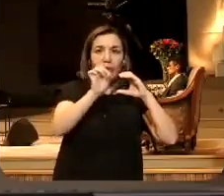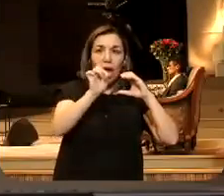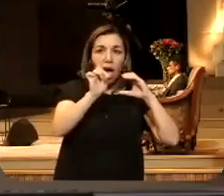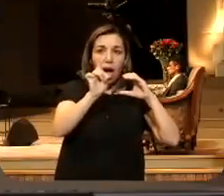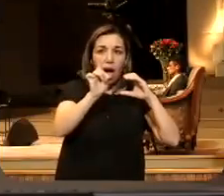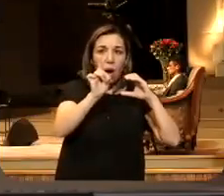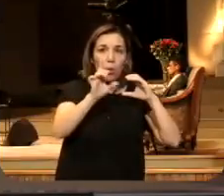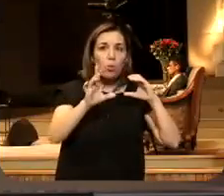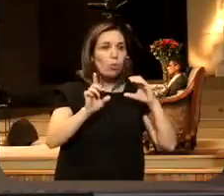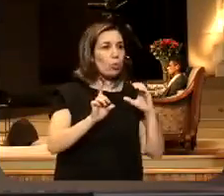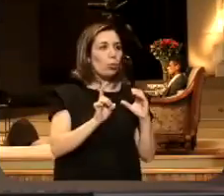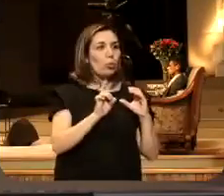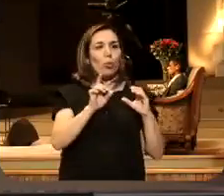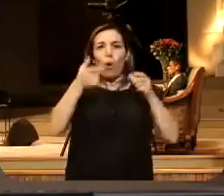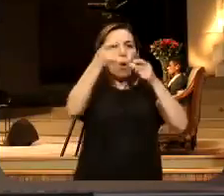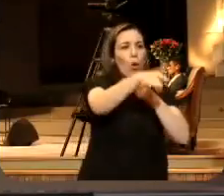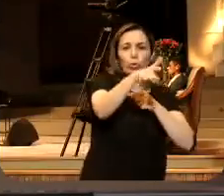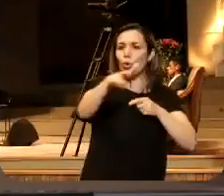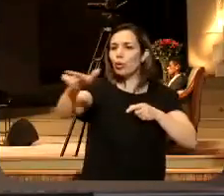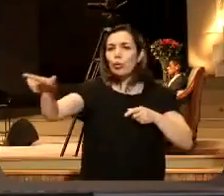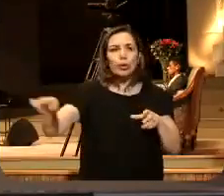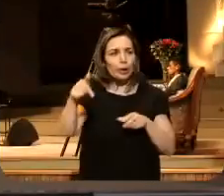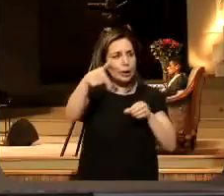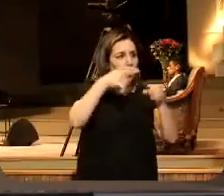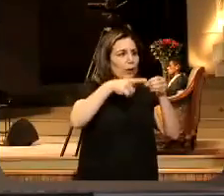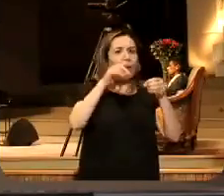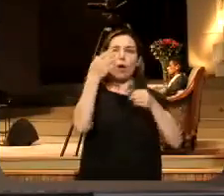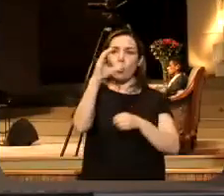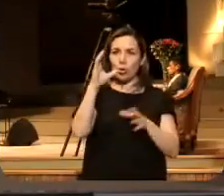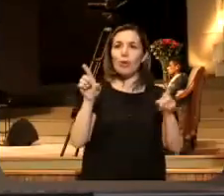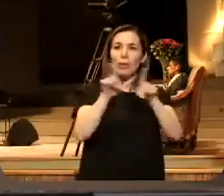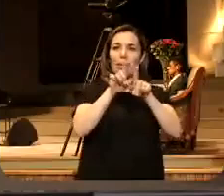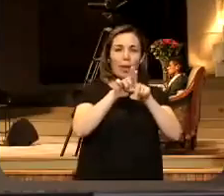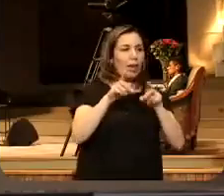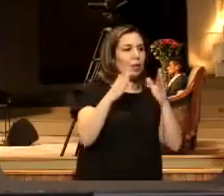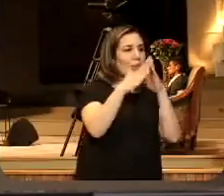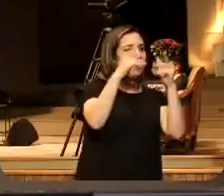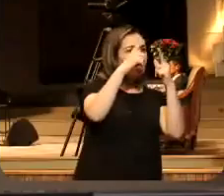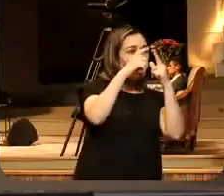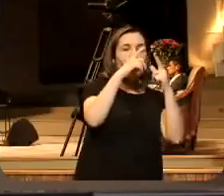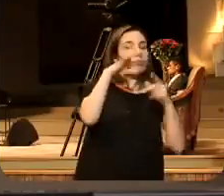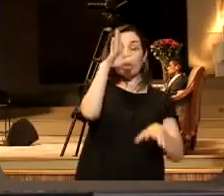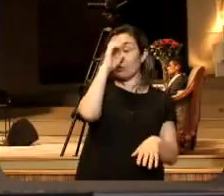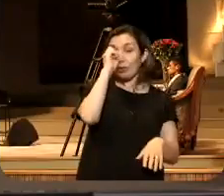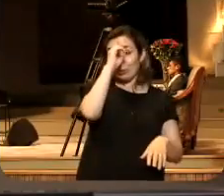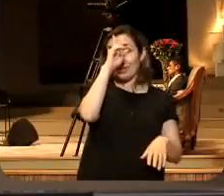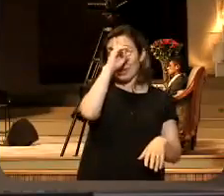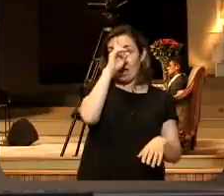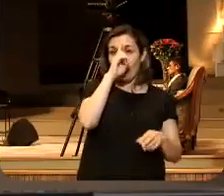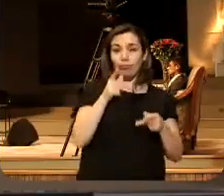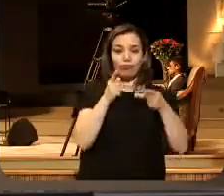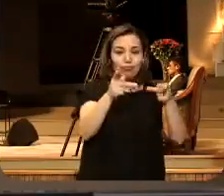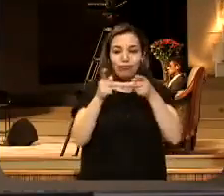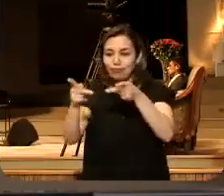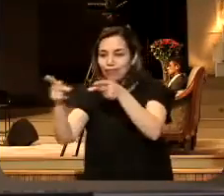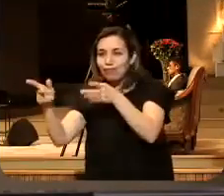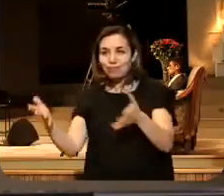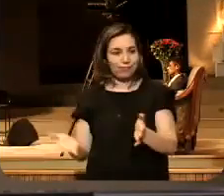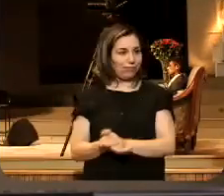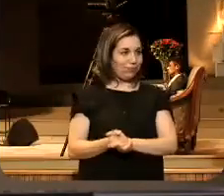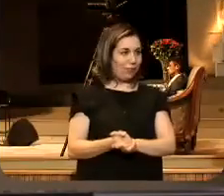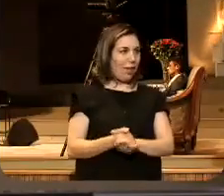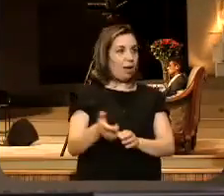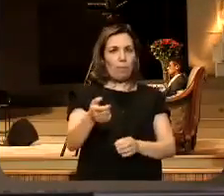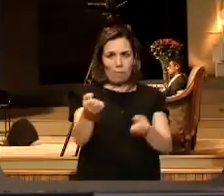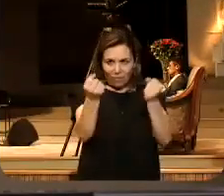doente. E aí você diz, Érica, eu não sei o que fazer. Quando eu chegar lá, eu não sei o que fazer. Venha dia 16, a gente